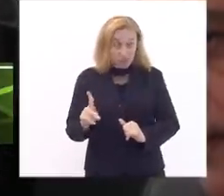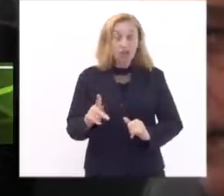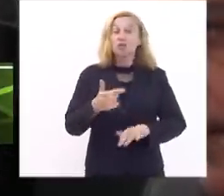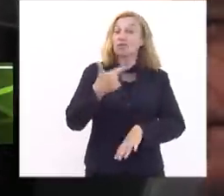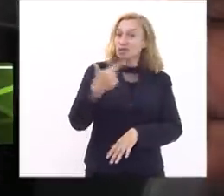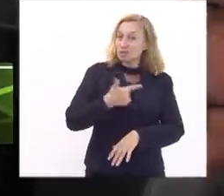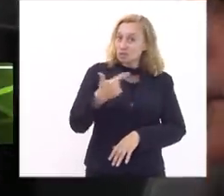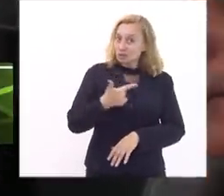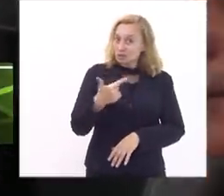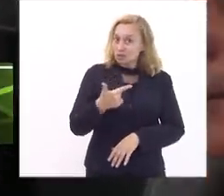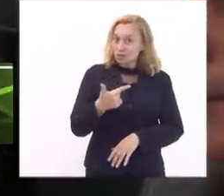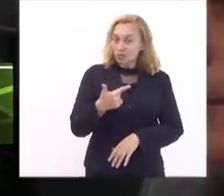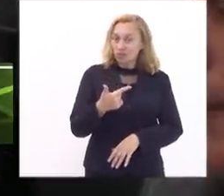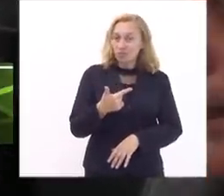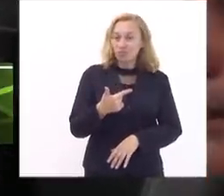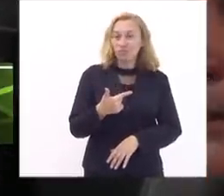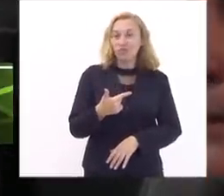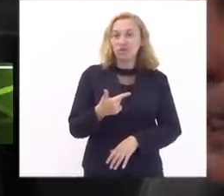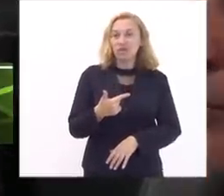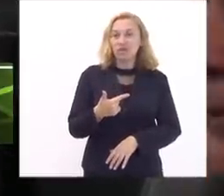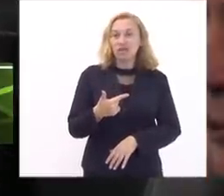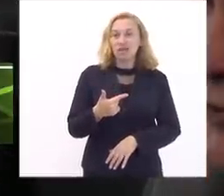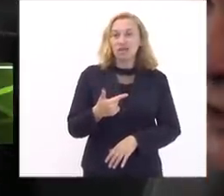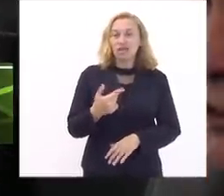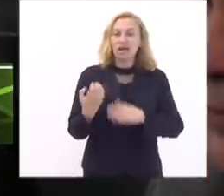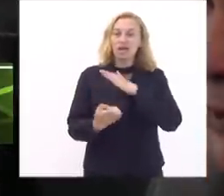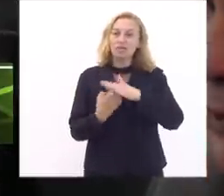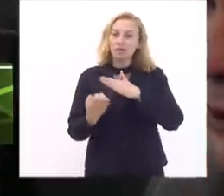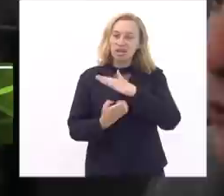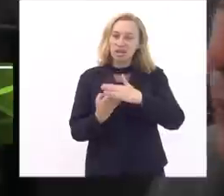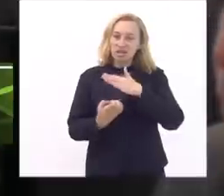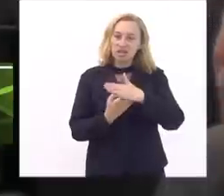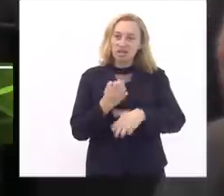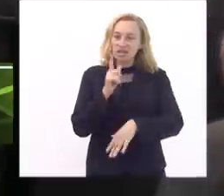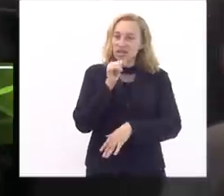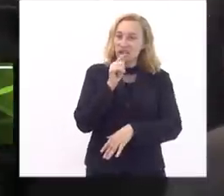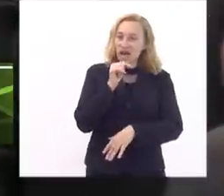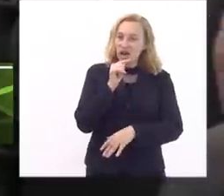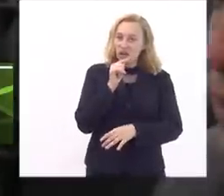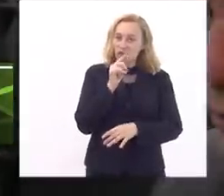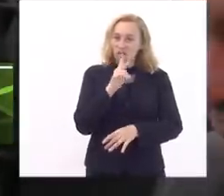que a SEDAI não foi privatizada, foi feita uma...